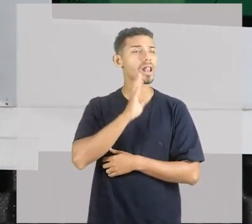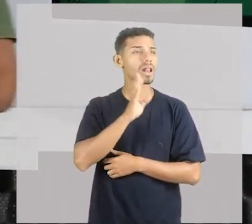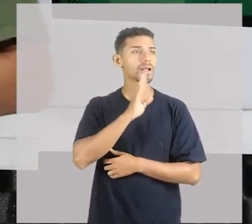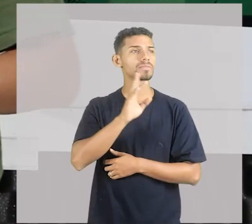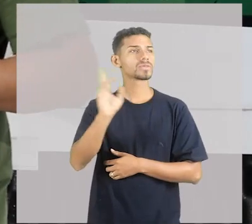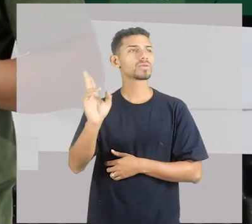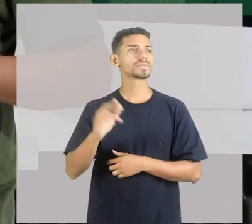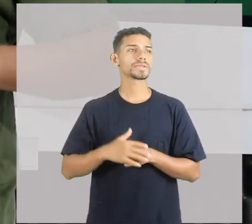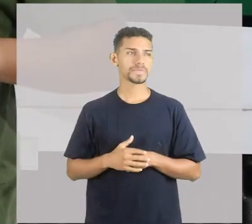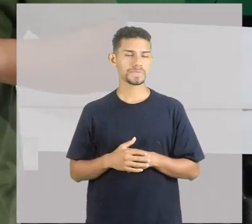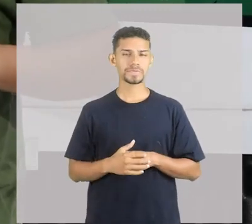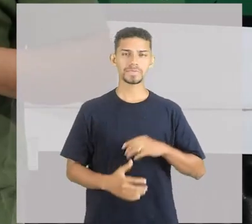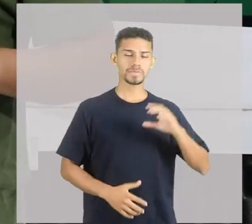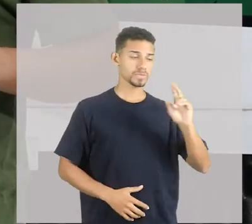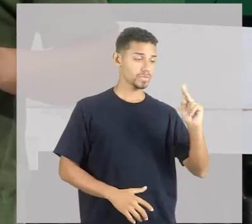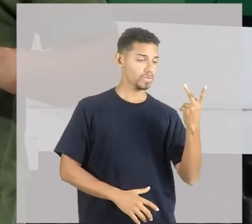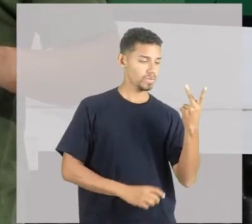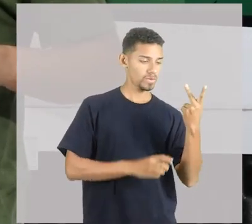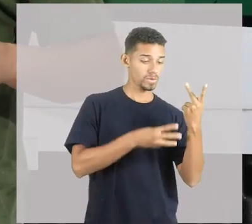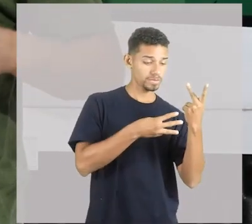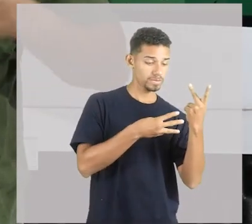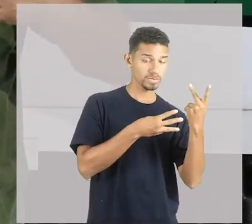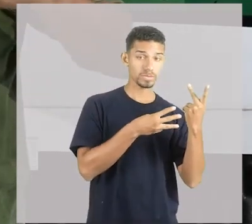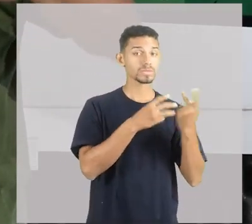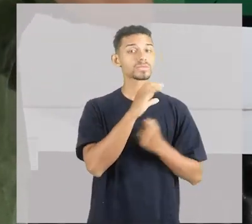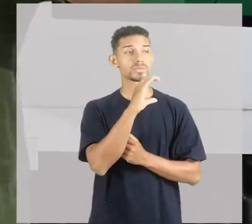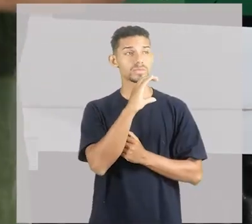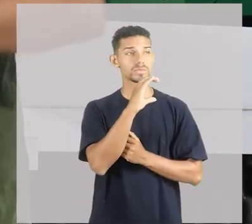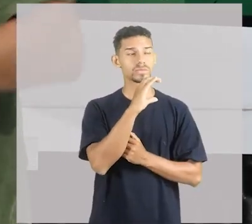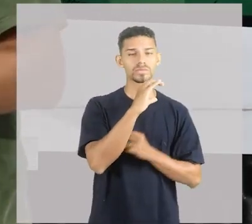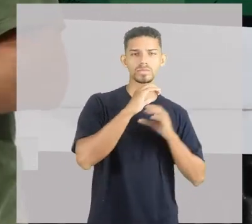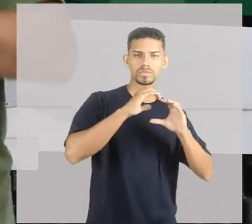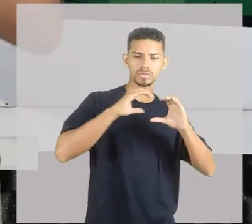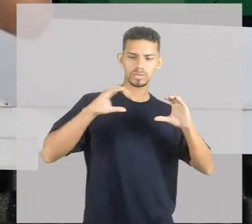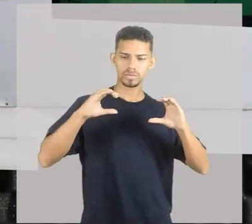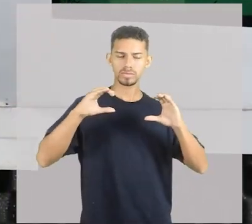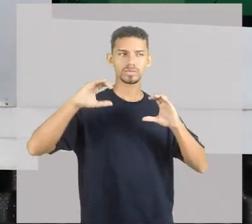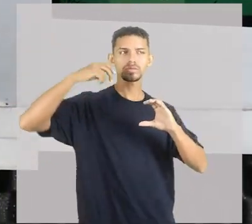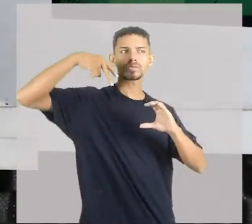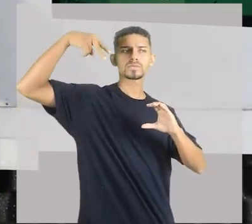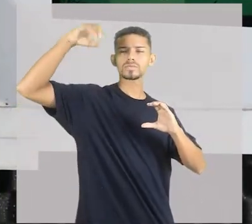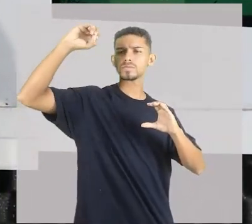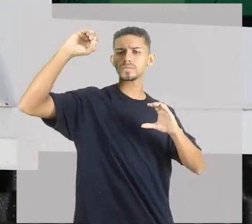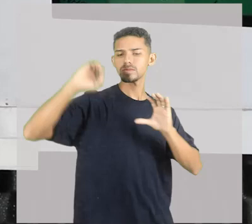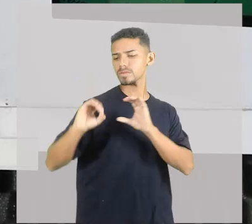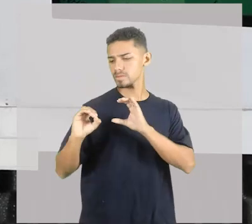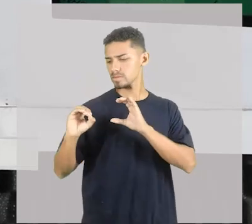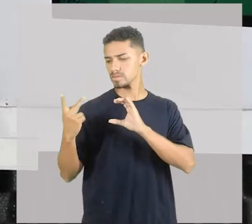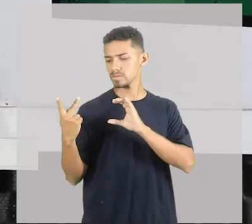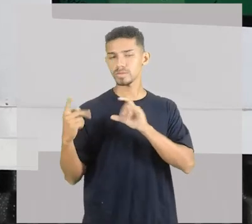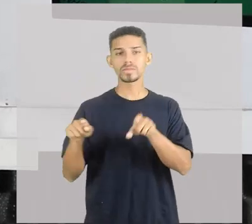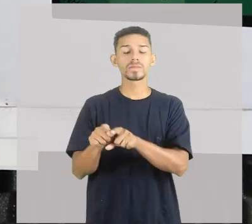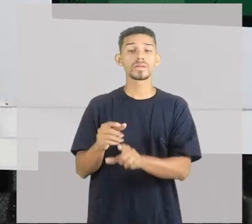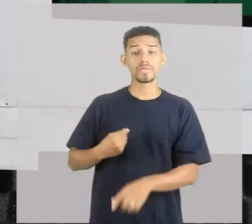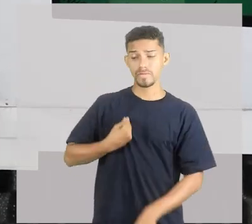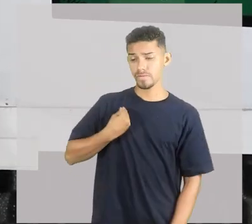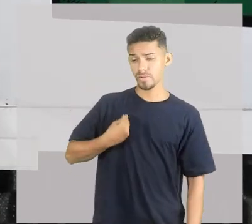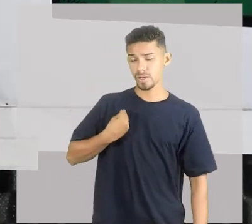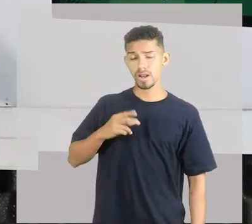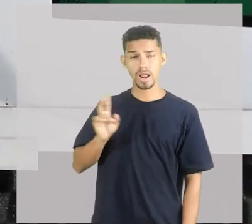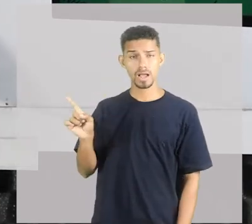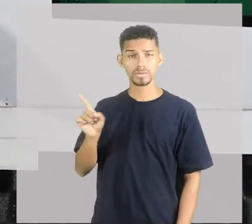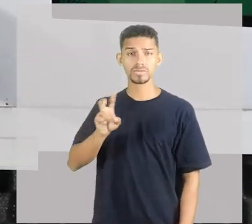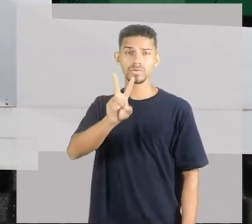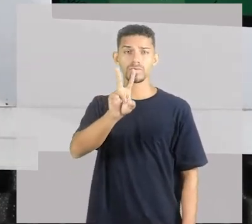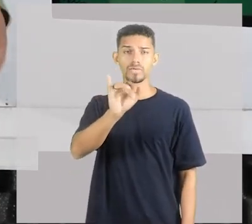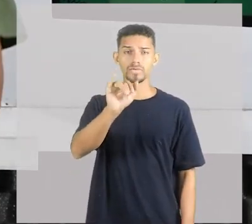acético. Ácido acético, também conhecido como ácido etanoico. É o ácido que está presente, por exemplo, no vinagre. Esse ácido